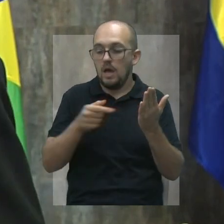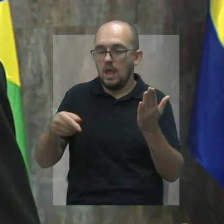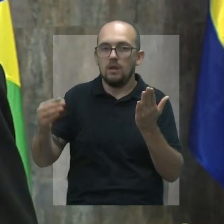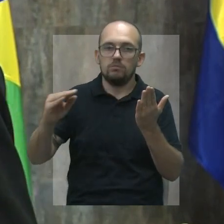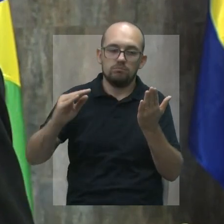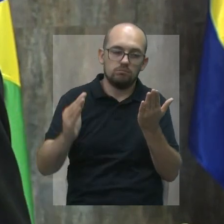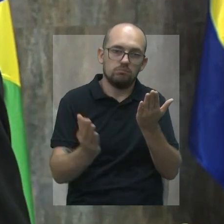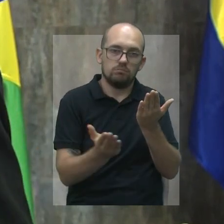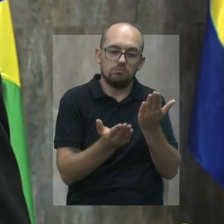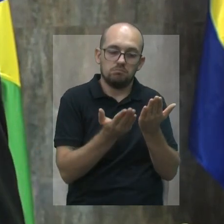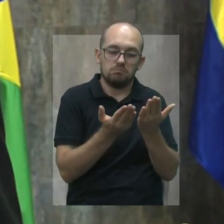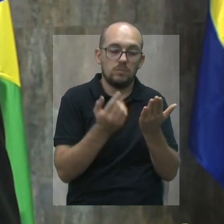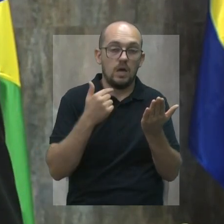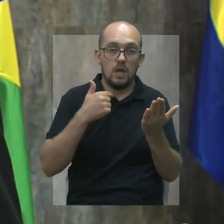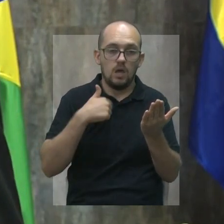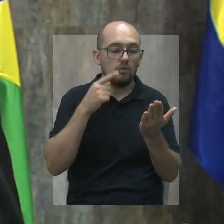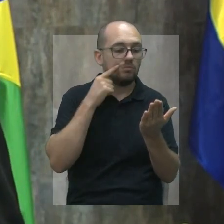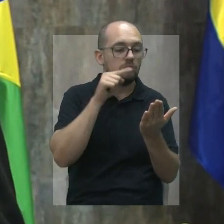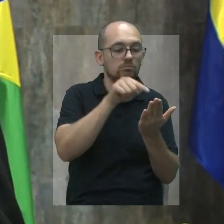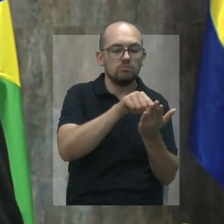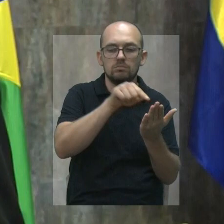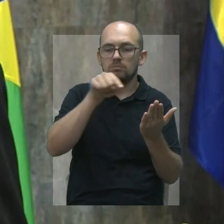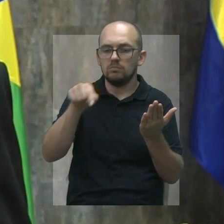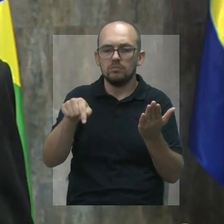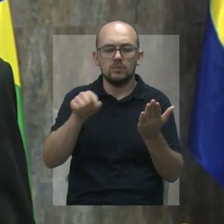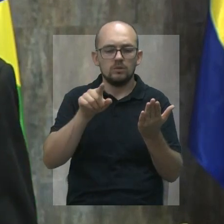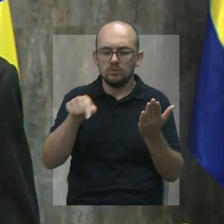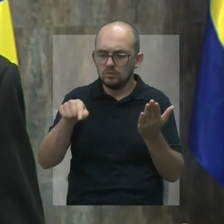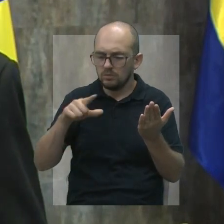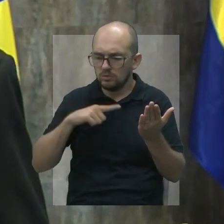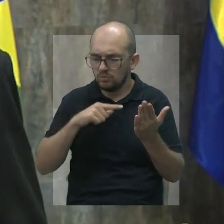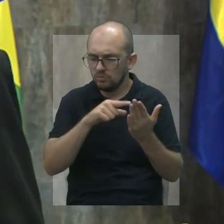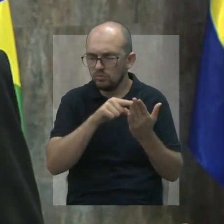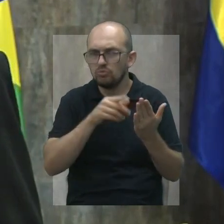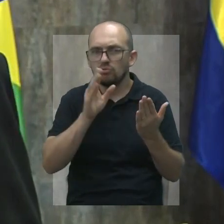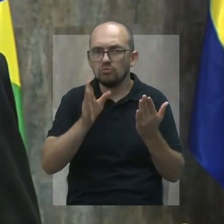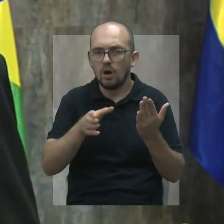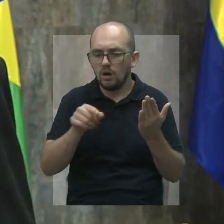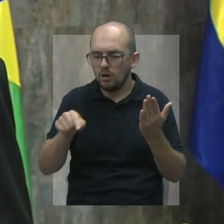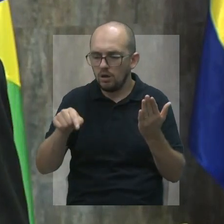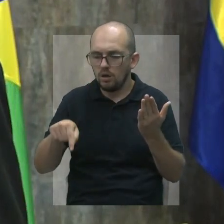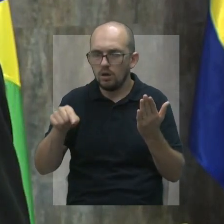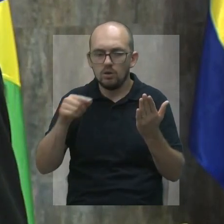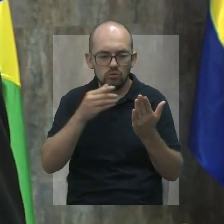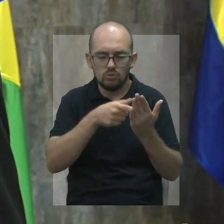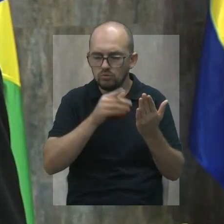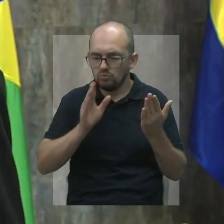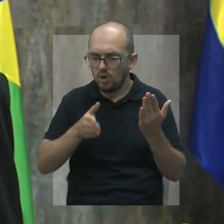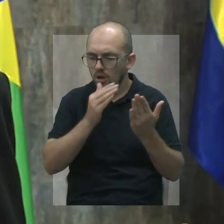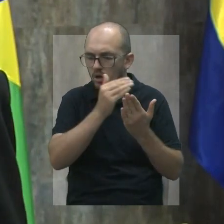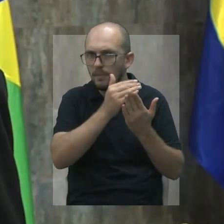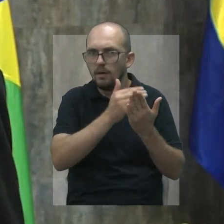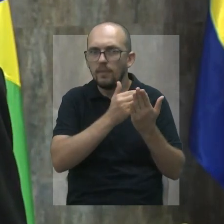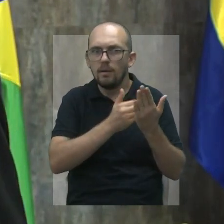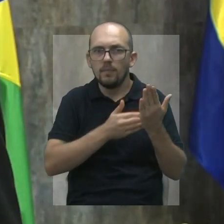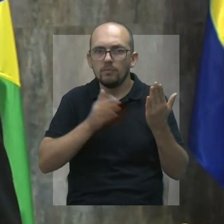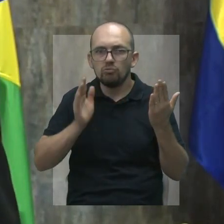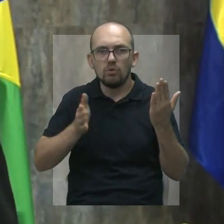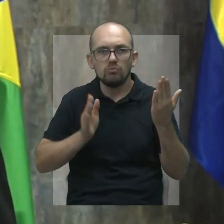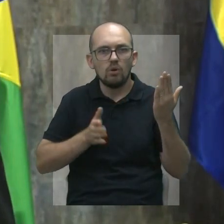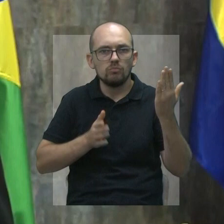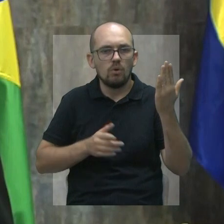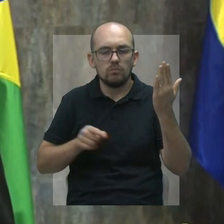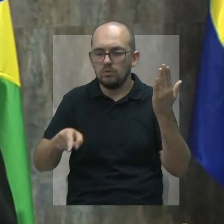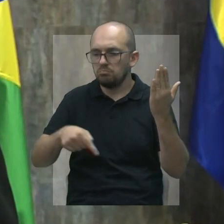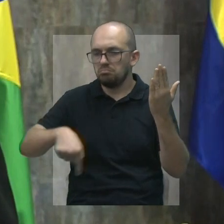emendas onde estão já alocados valores suficientes para fazer tudo o que os senhores vereadores querem.